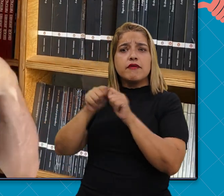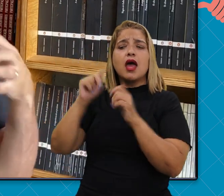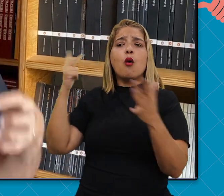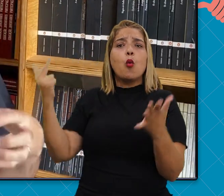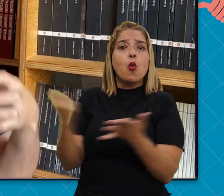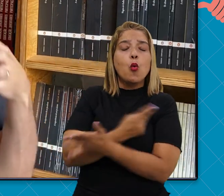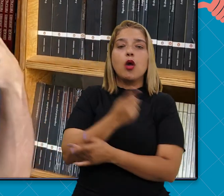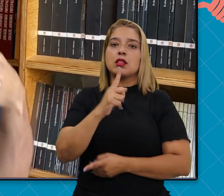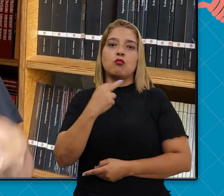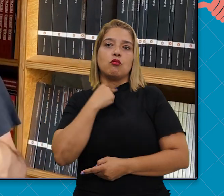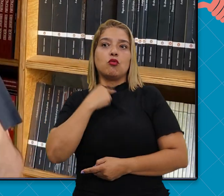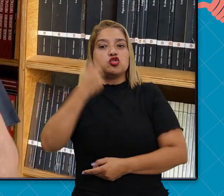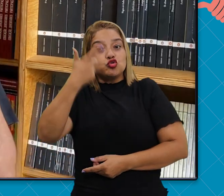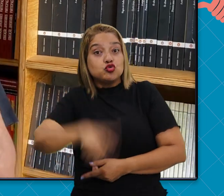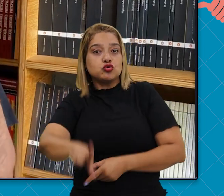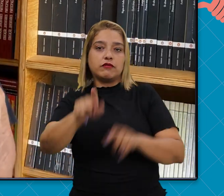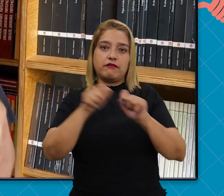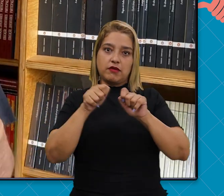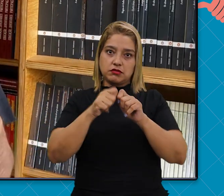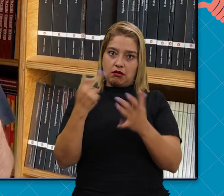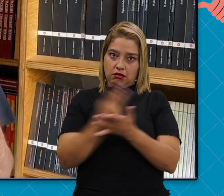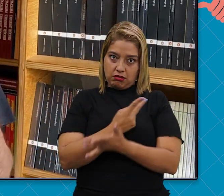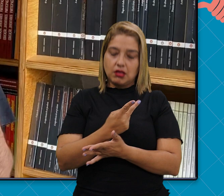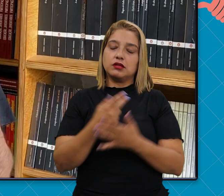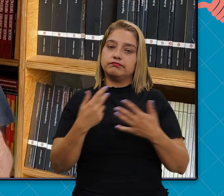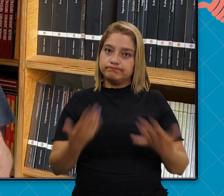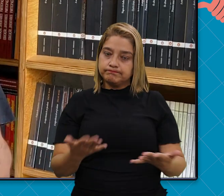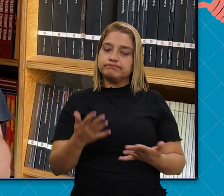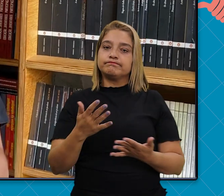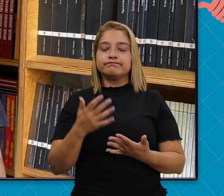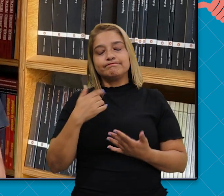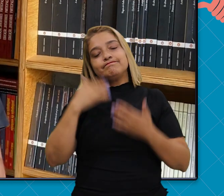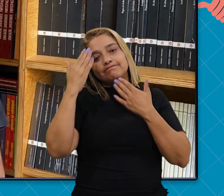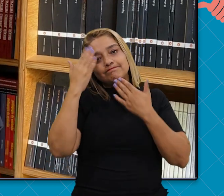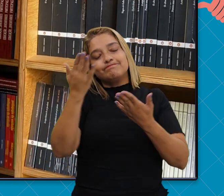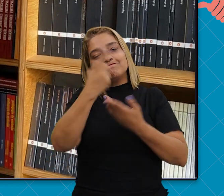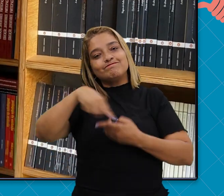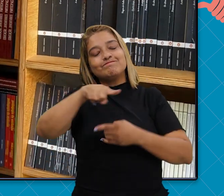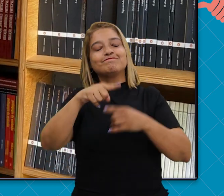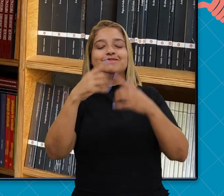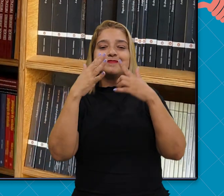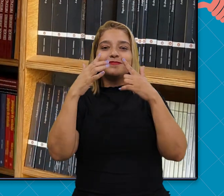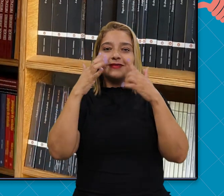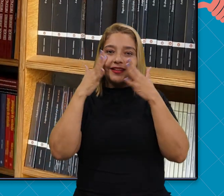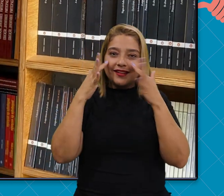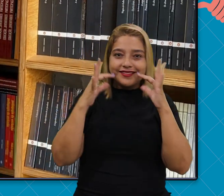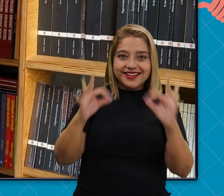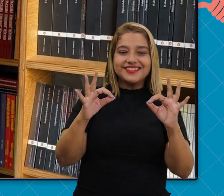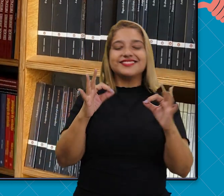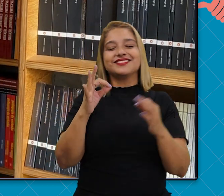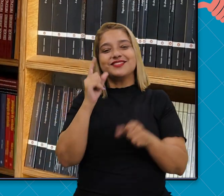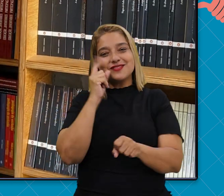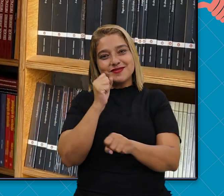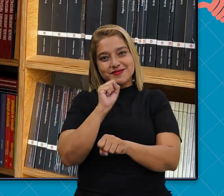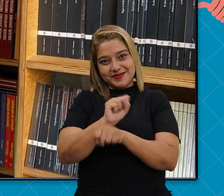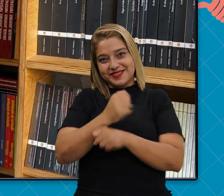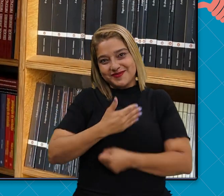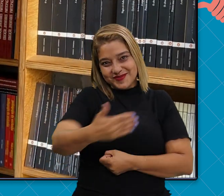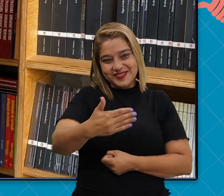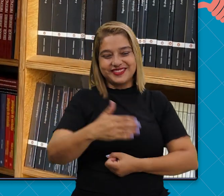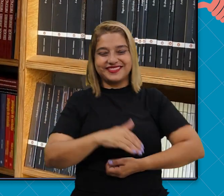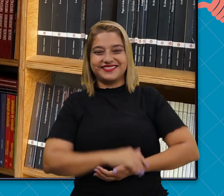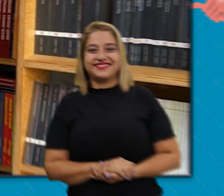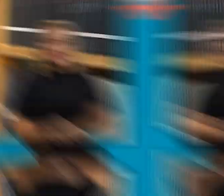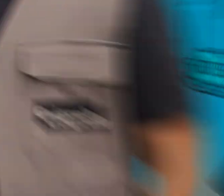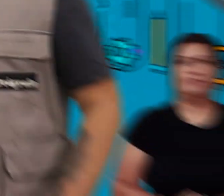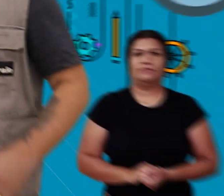o que fizemos, o que aconteceu, o que não pode repetir. É um pouco isso. Eu agradeço a atenção de vocês e